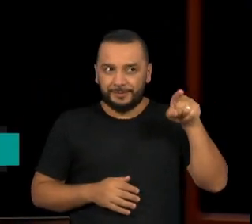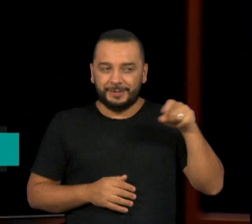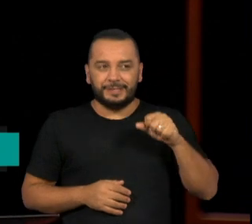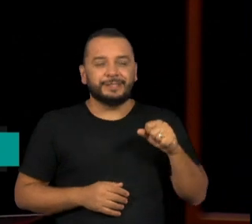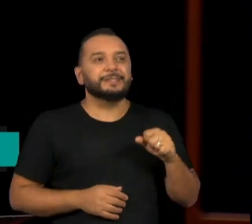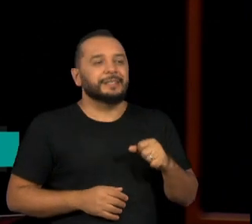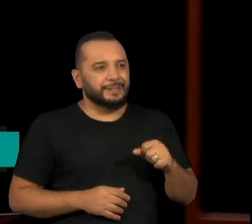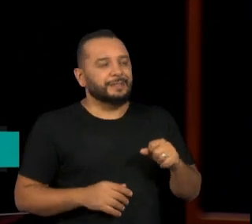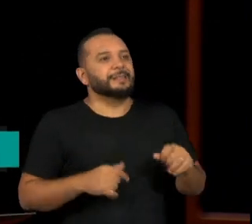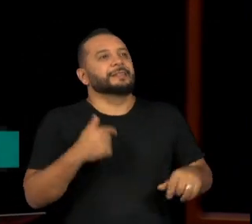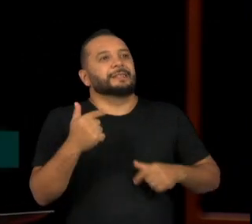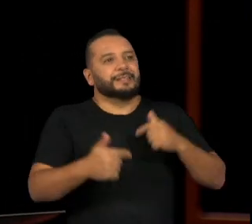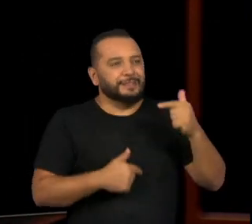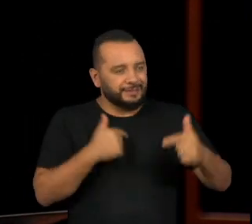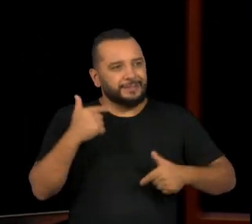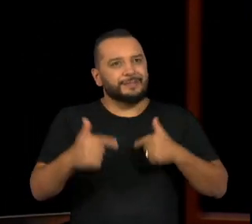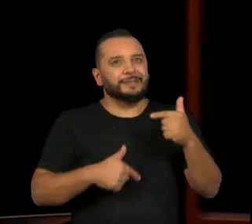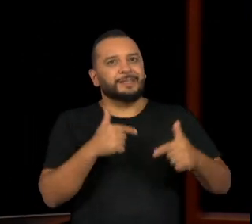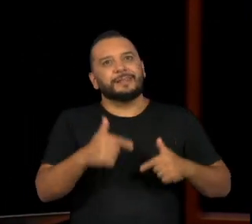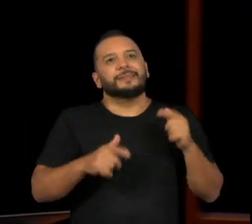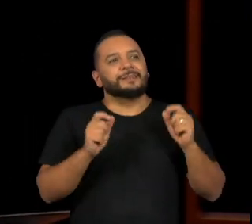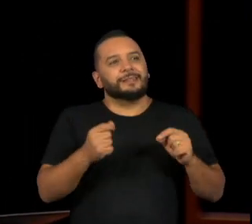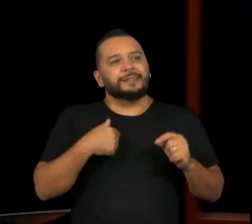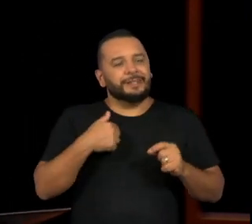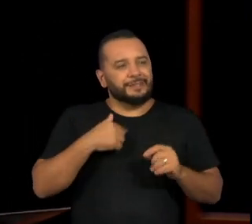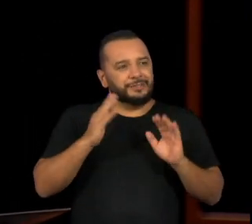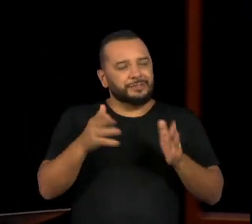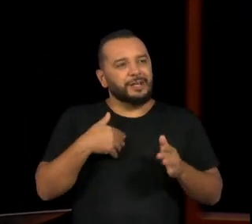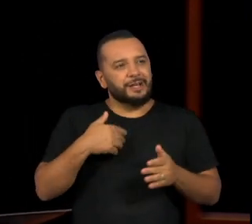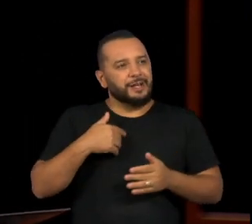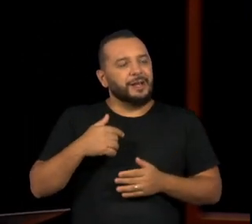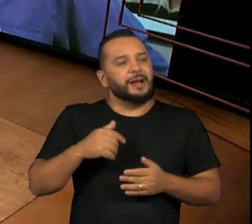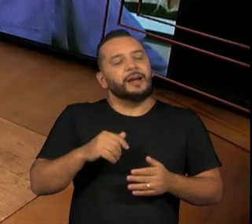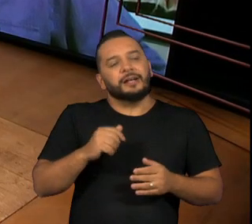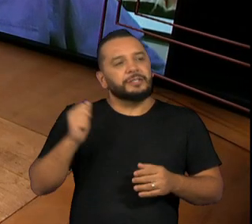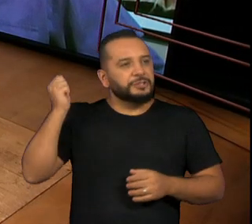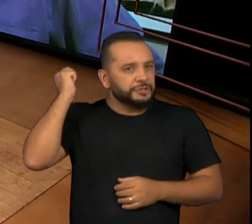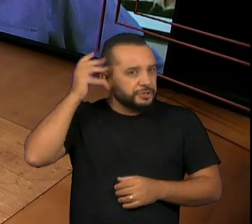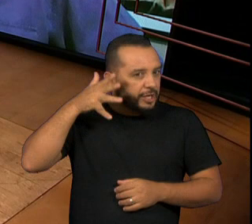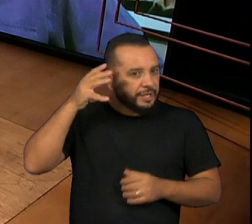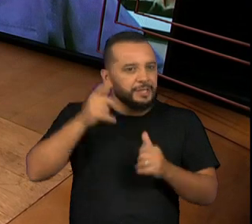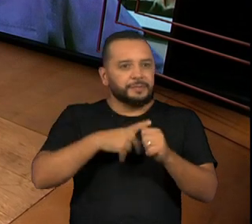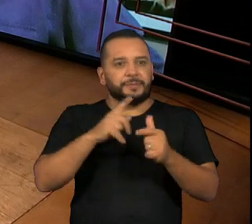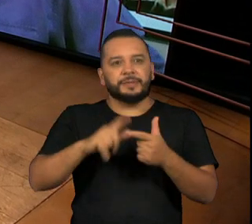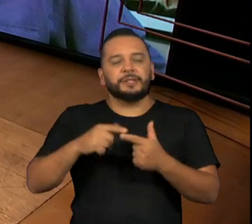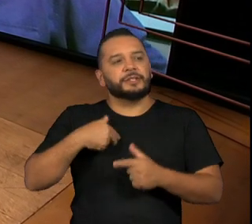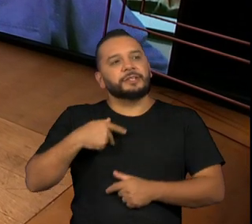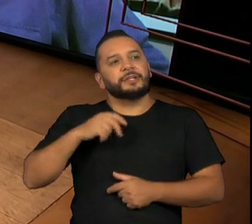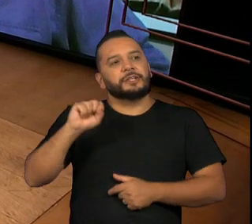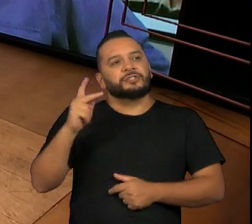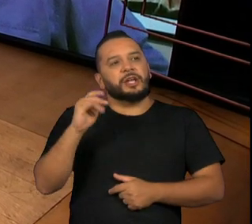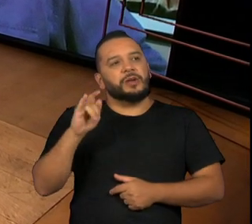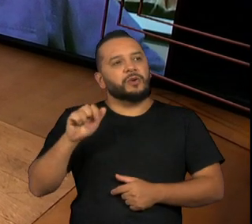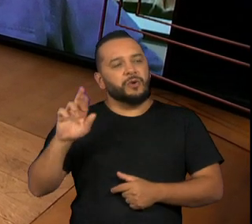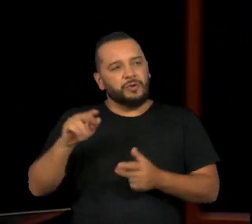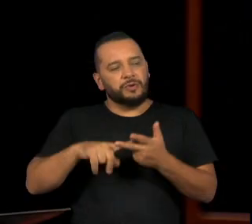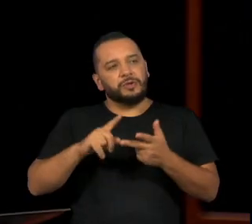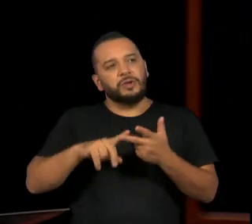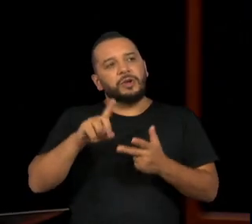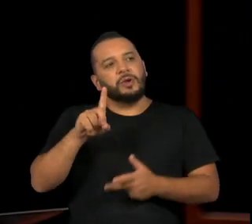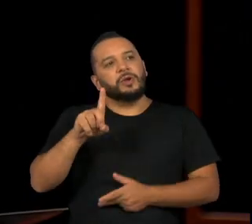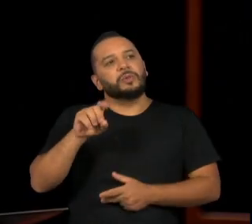bastante nos autores clássicos, né? Shakespeare, Chekhov, Eurípides, Dostoiévski,